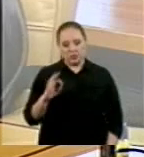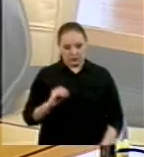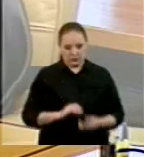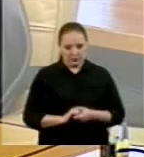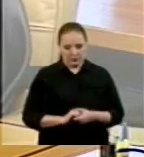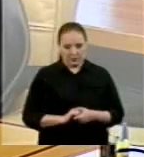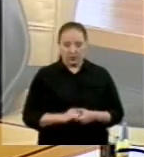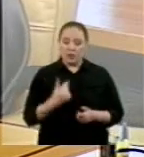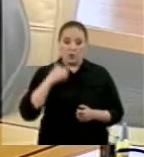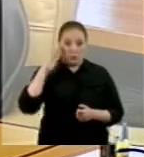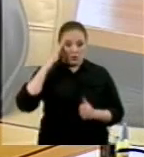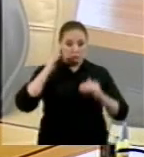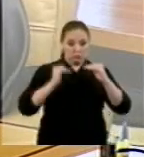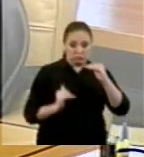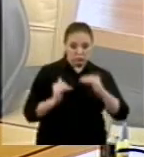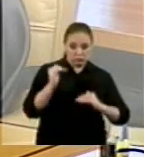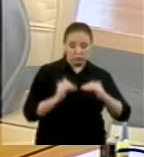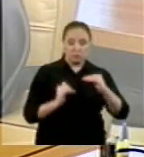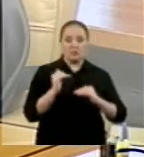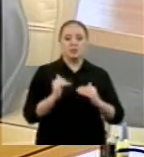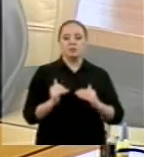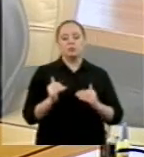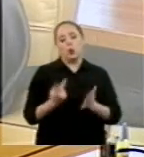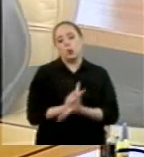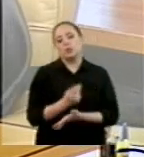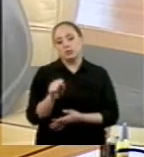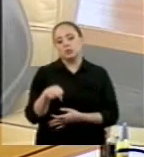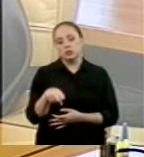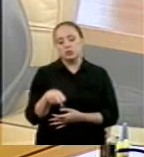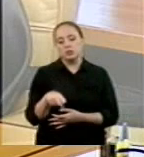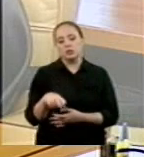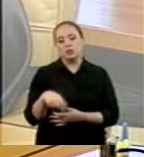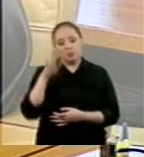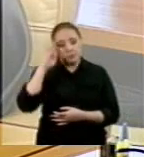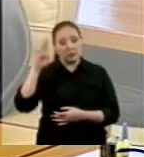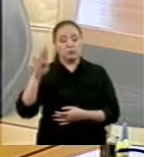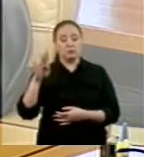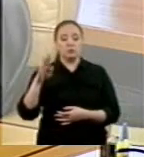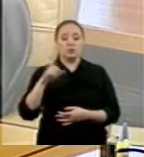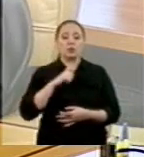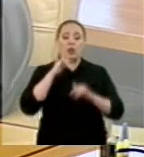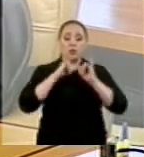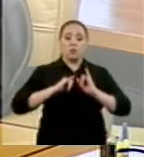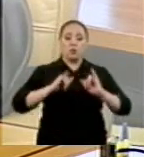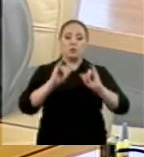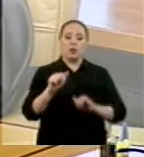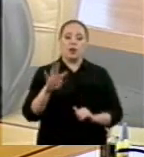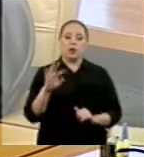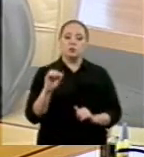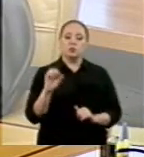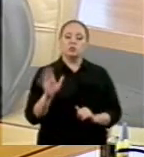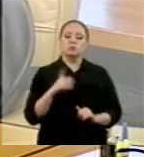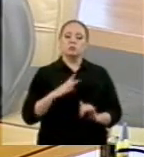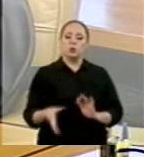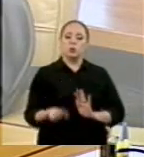essa desigualdade injustificada está presente, inclusive a partir das informações que nos autos foram